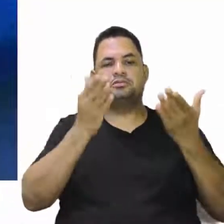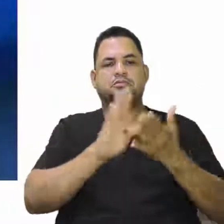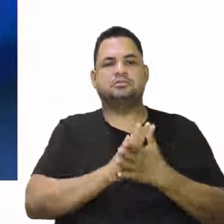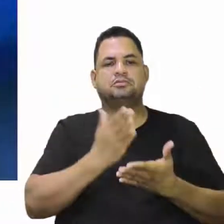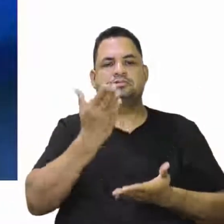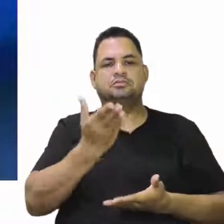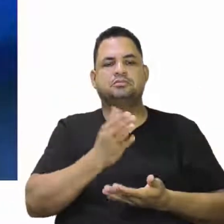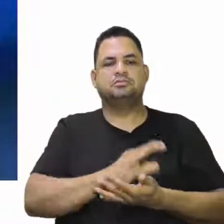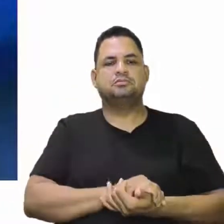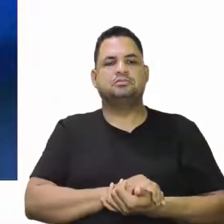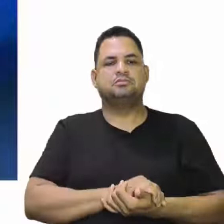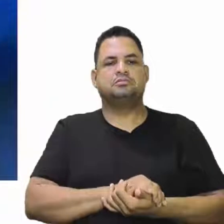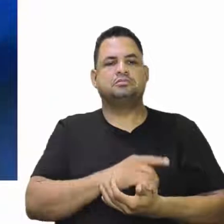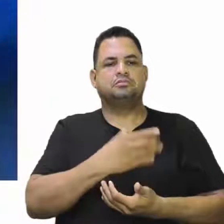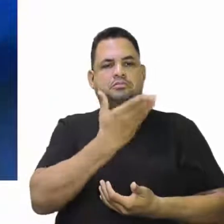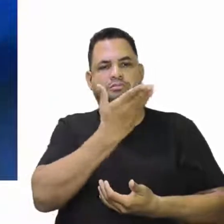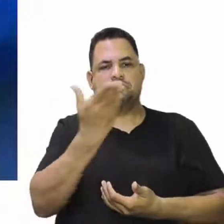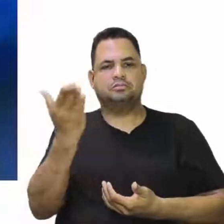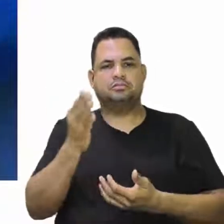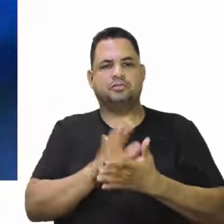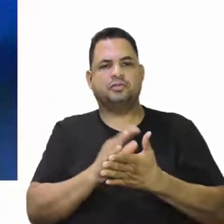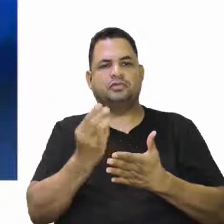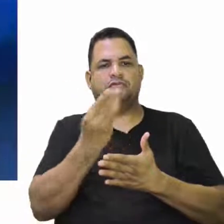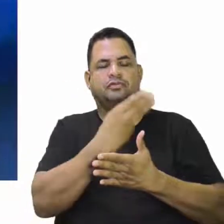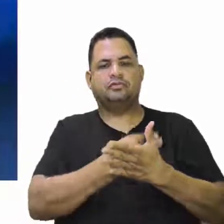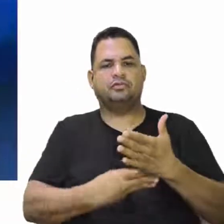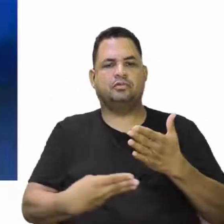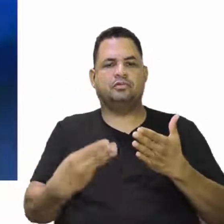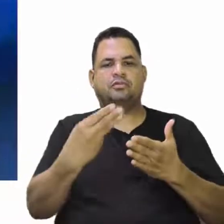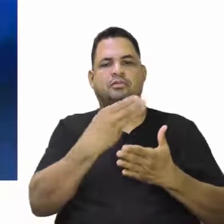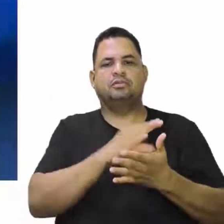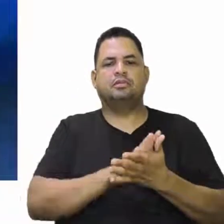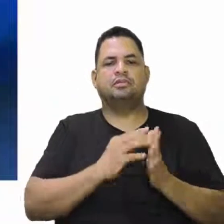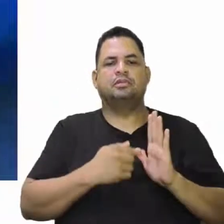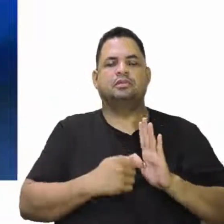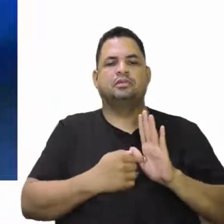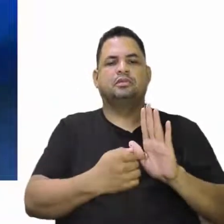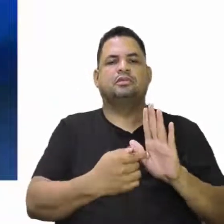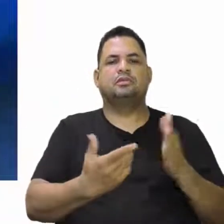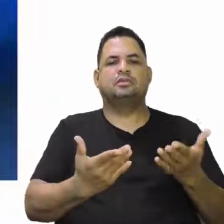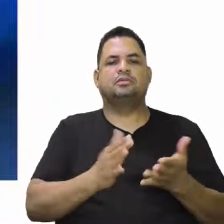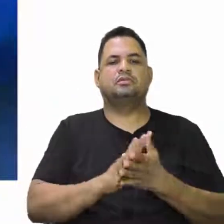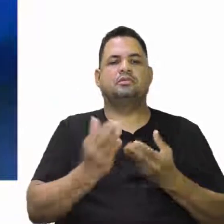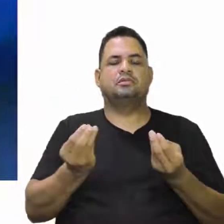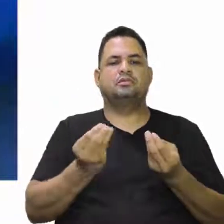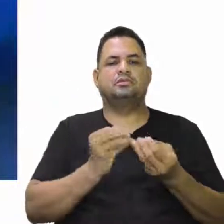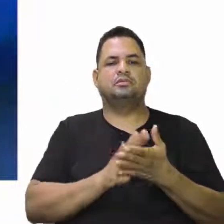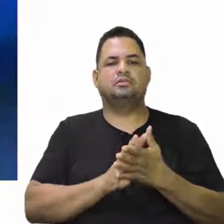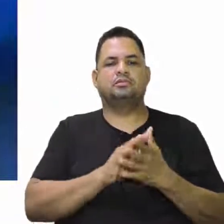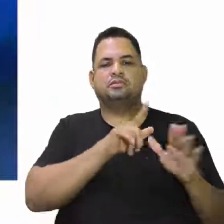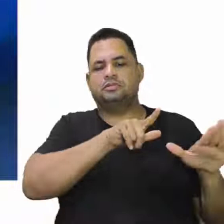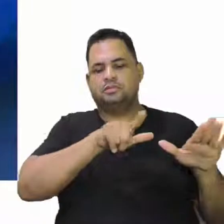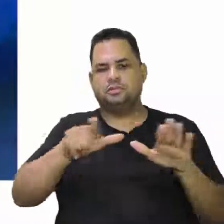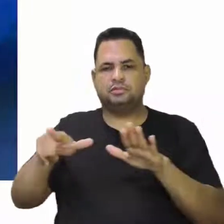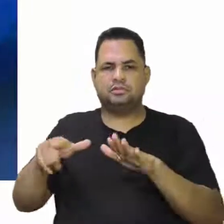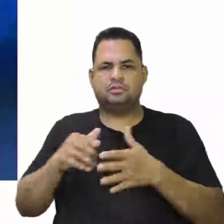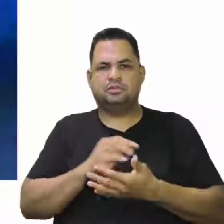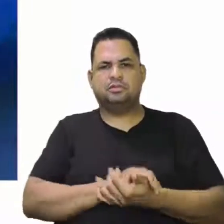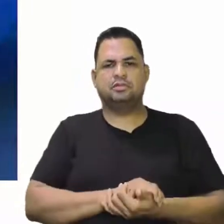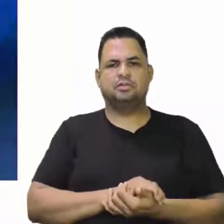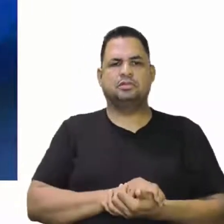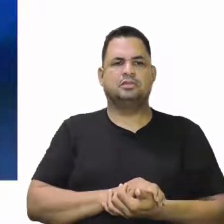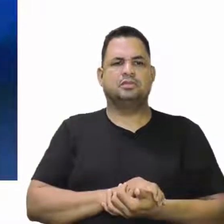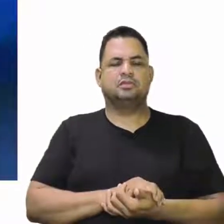assim, ou vem assim ou vem no mapa. Aqui é o jornal que vai mostrar como vai ser na semana todinha. Então vai